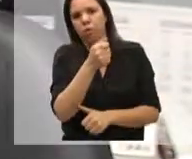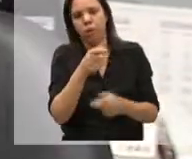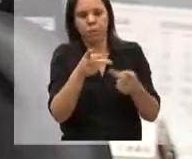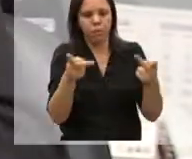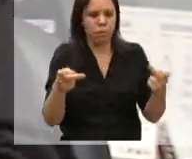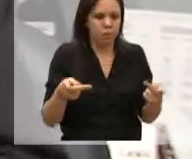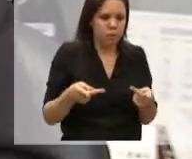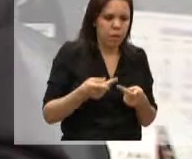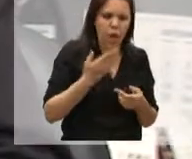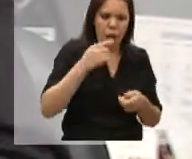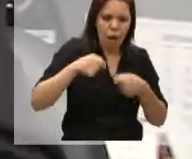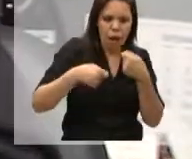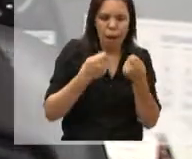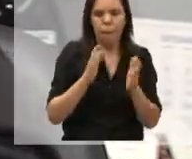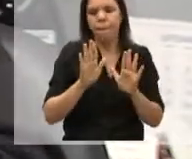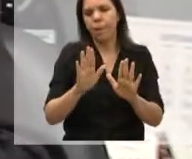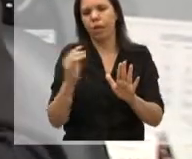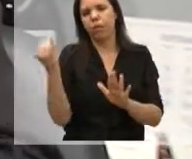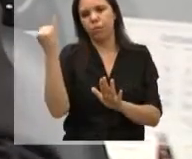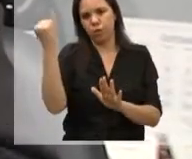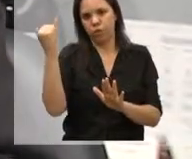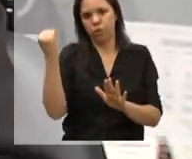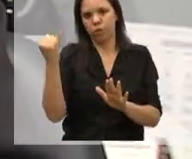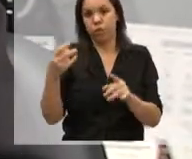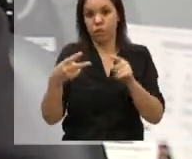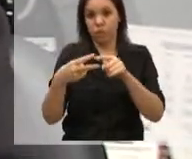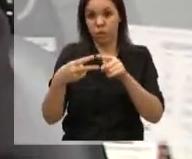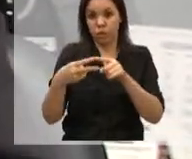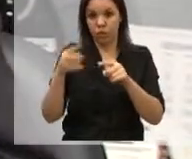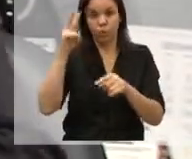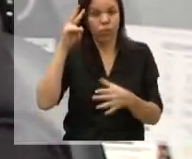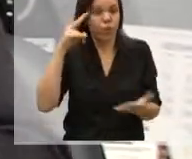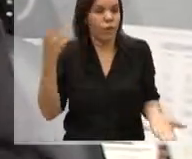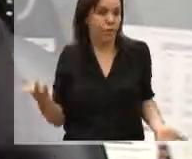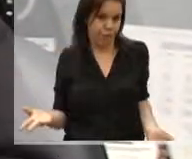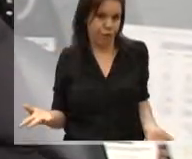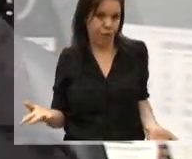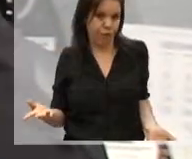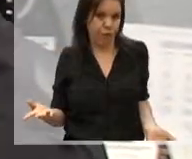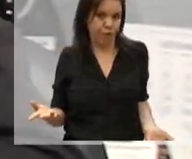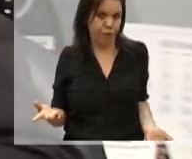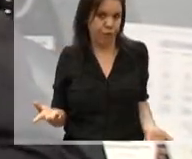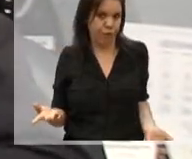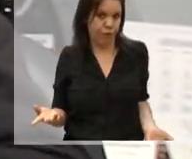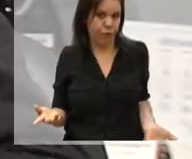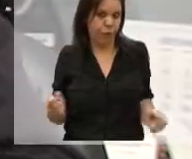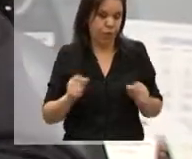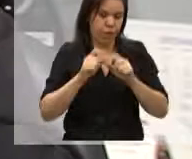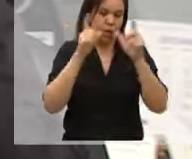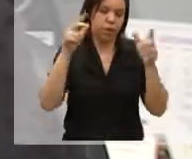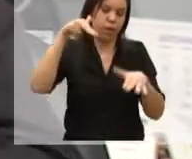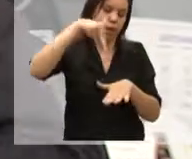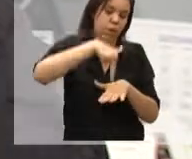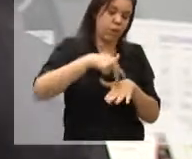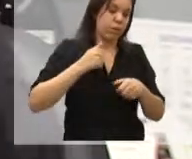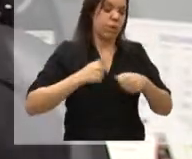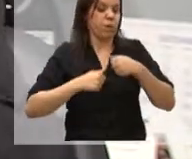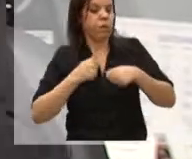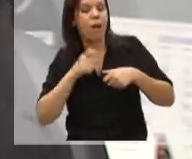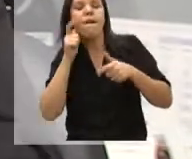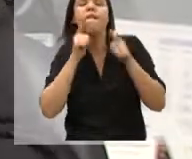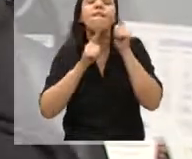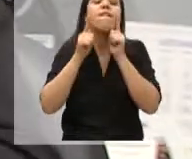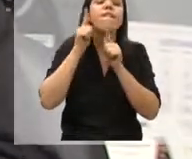pizza aqui, um jantar ali, mas o importante é na segunda-feira você poder levantar, tomar um banho, fazer a